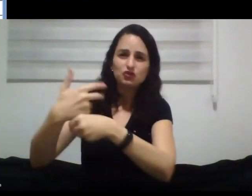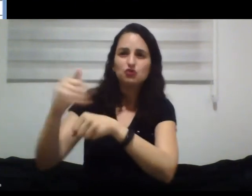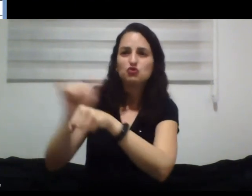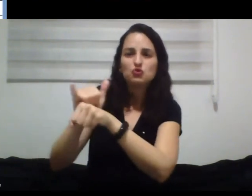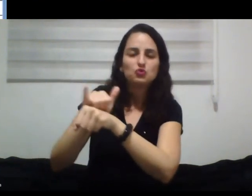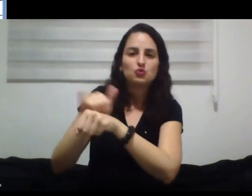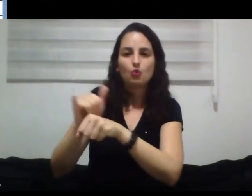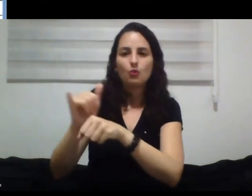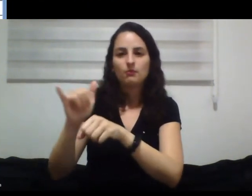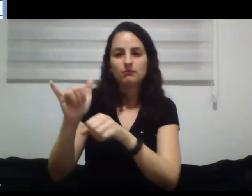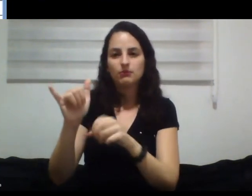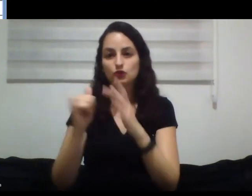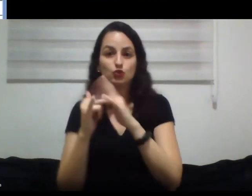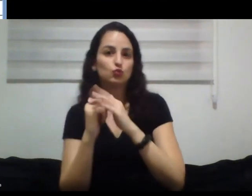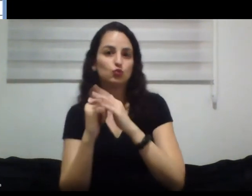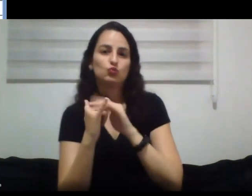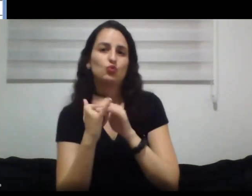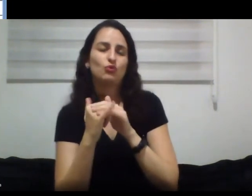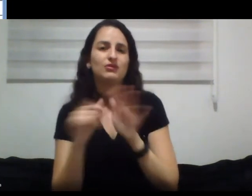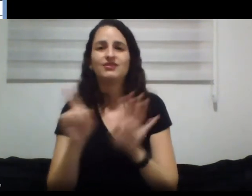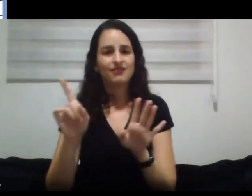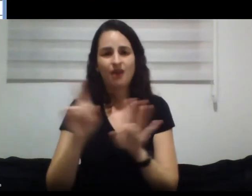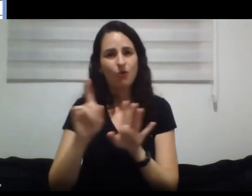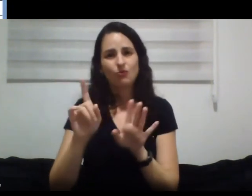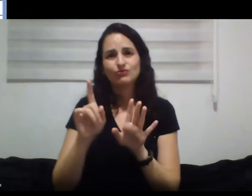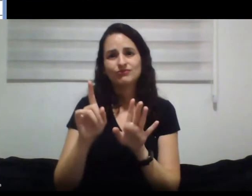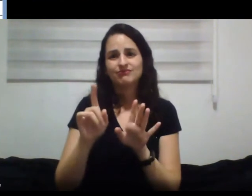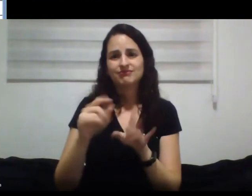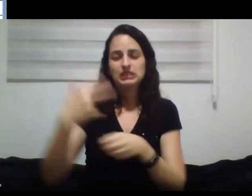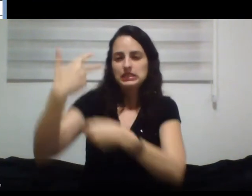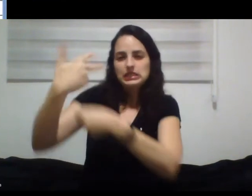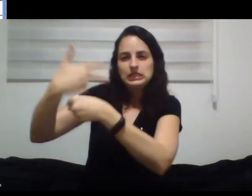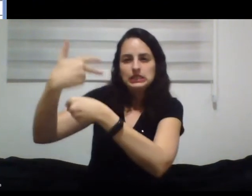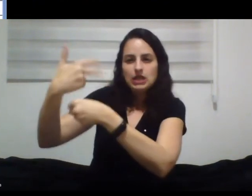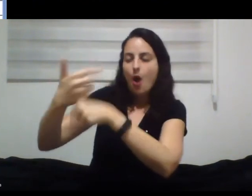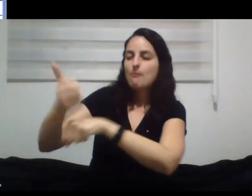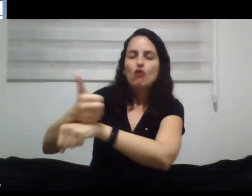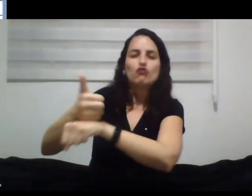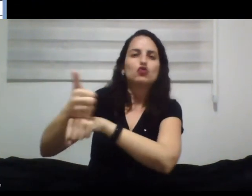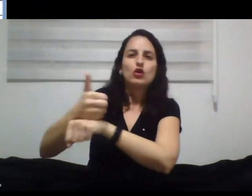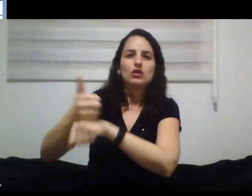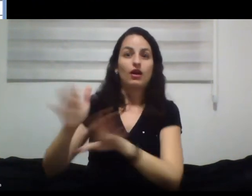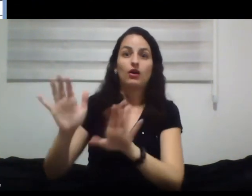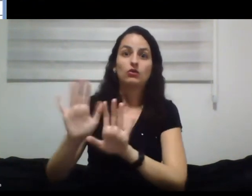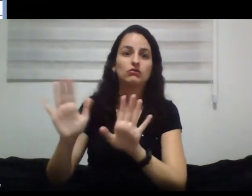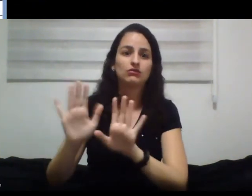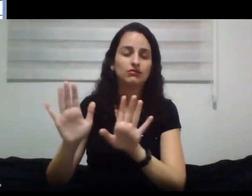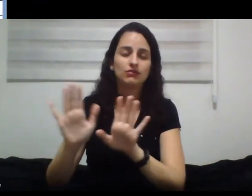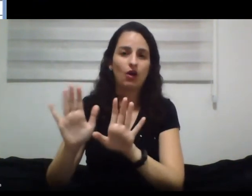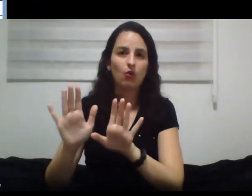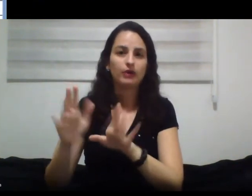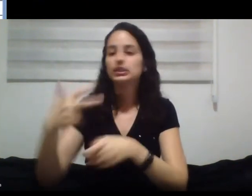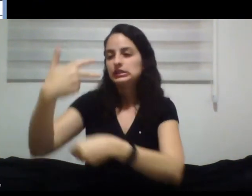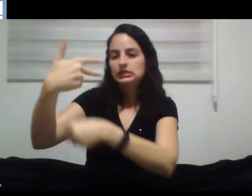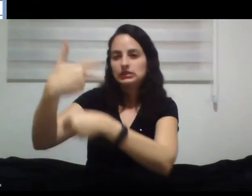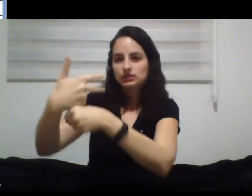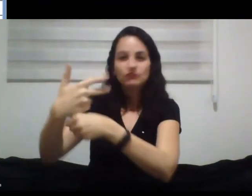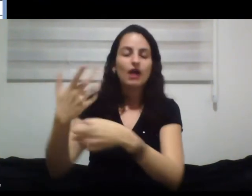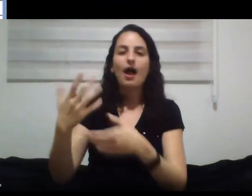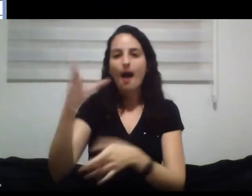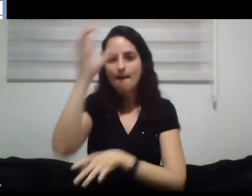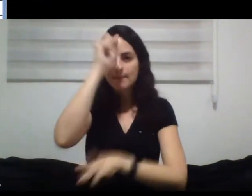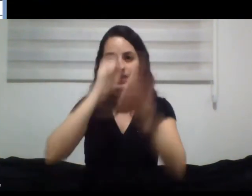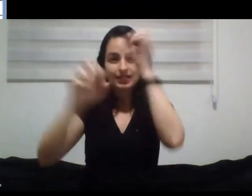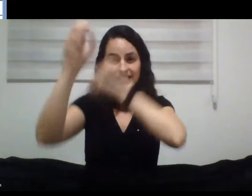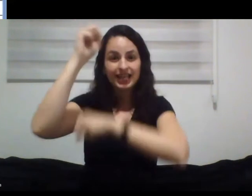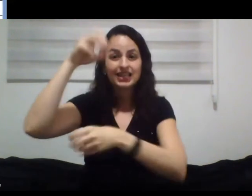ou mostrando para os nossos alunos, porque a aula é um encontro dessas duas categorias. Né?